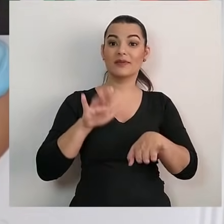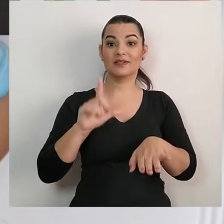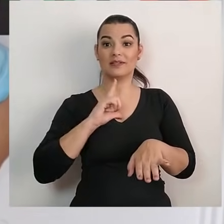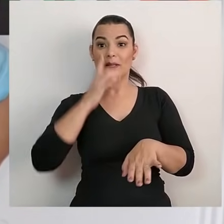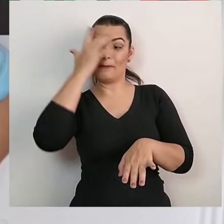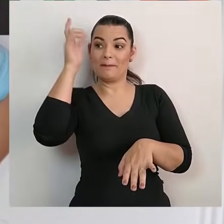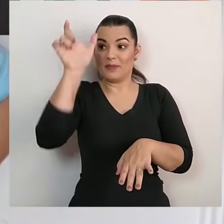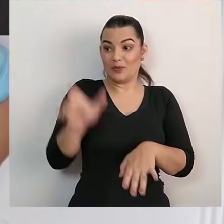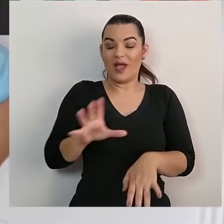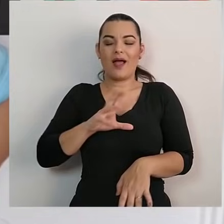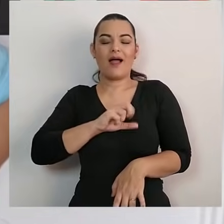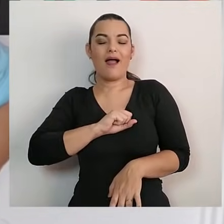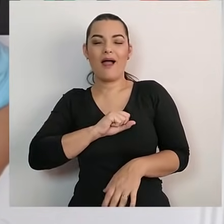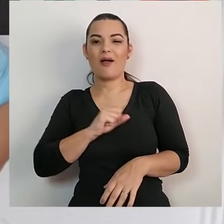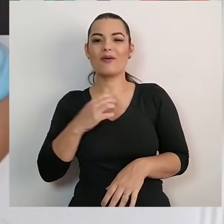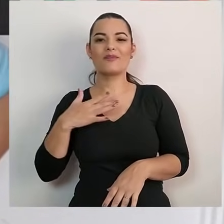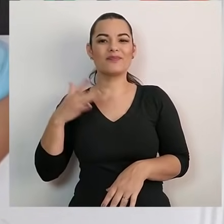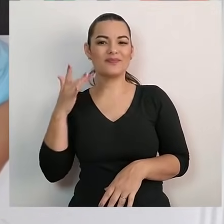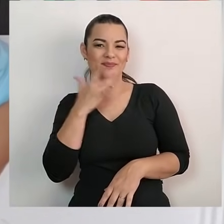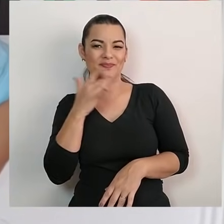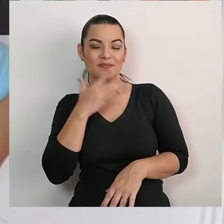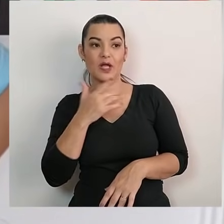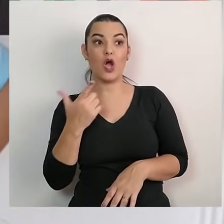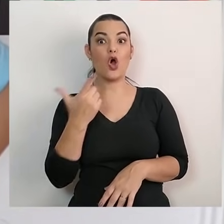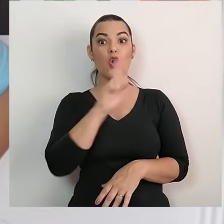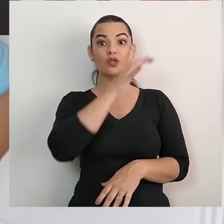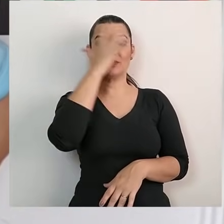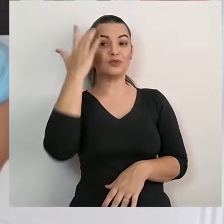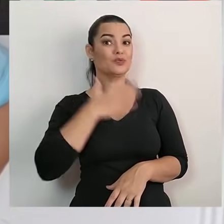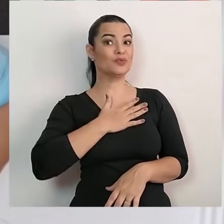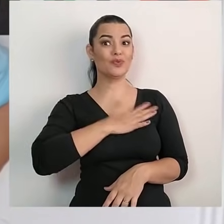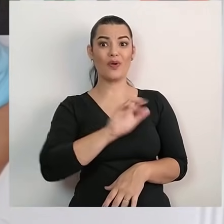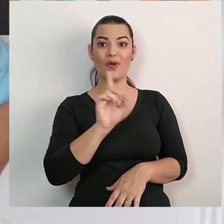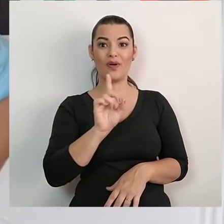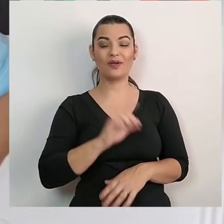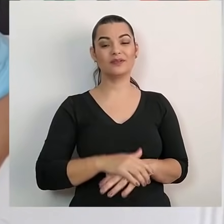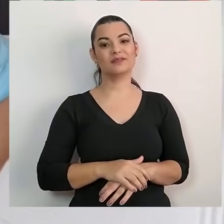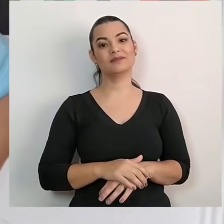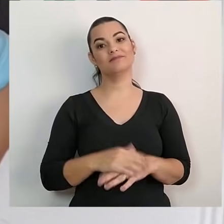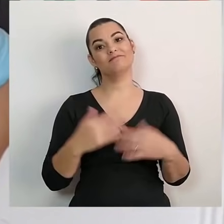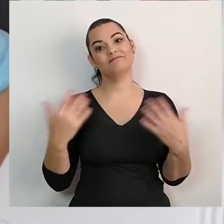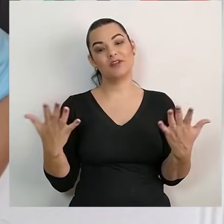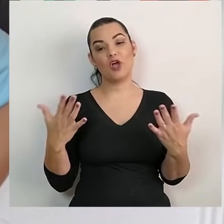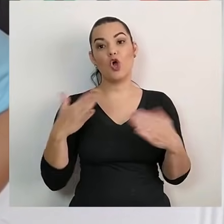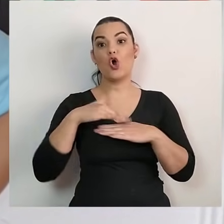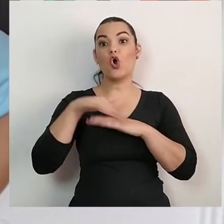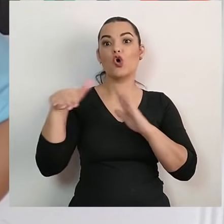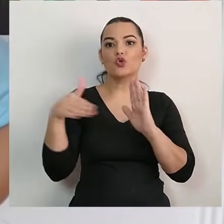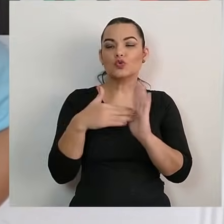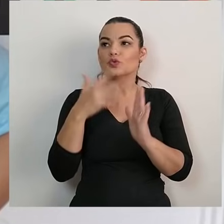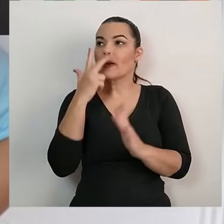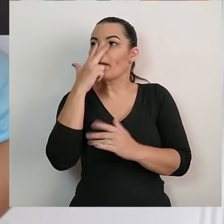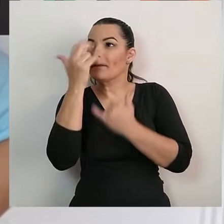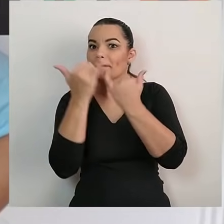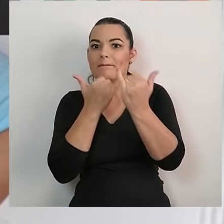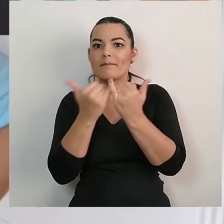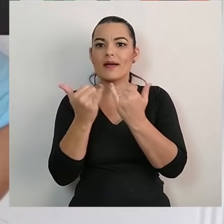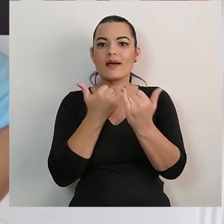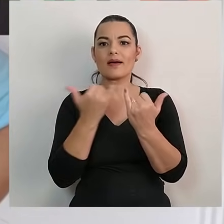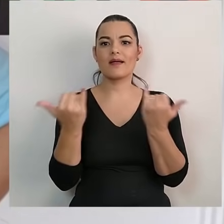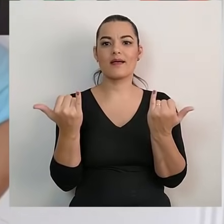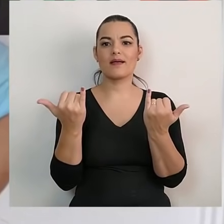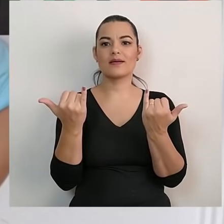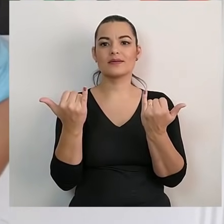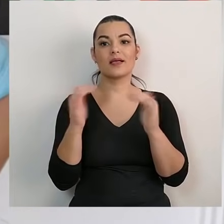não gosta. Então, nem tudo que parece nem tudo que é comum para algumas pessoas